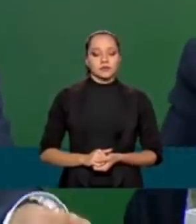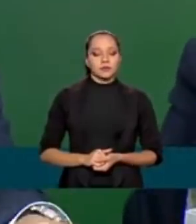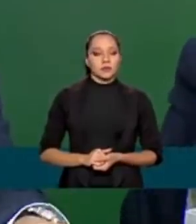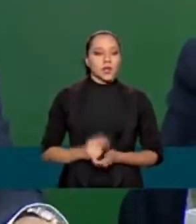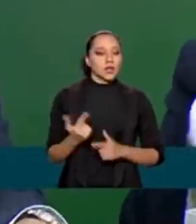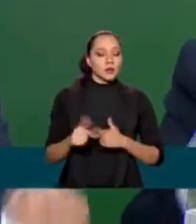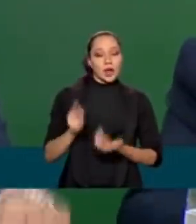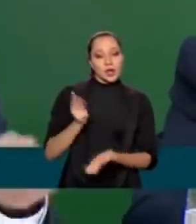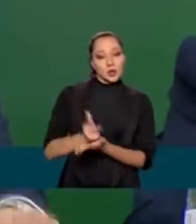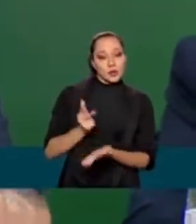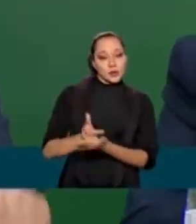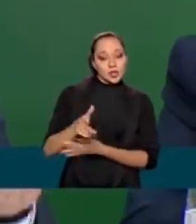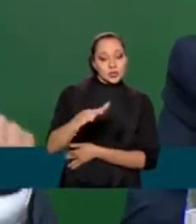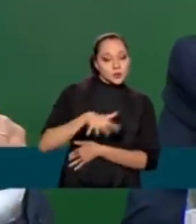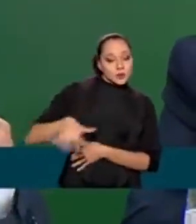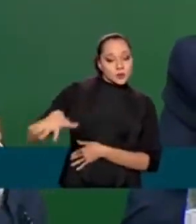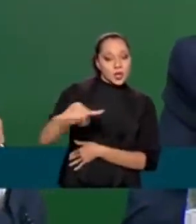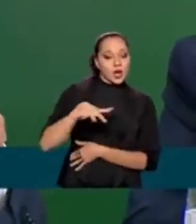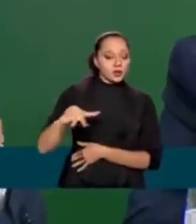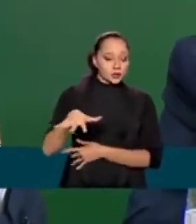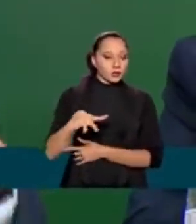espaço, né? Do mesmo departamento,